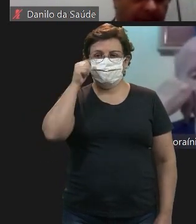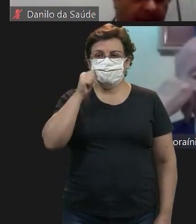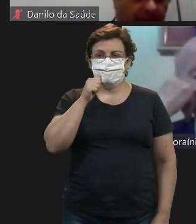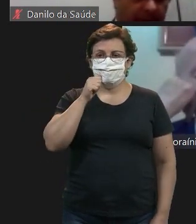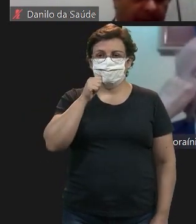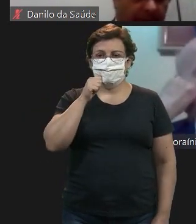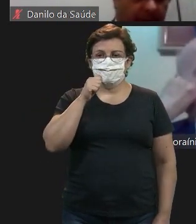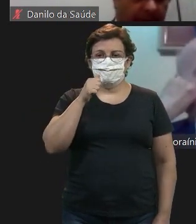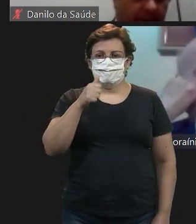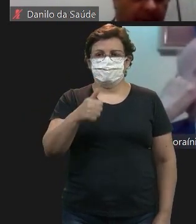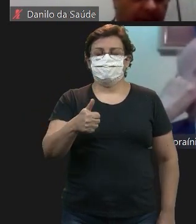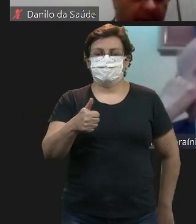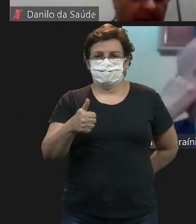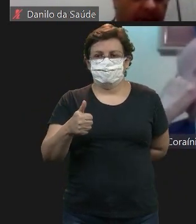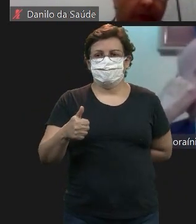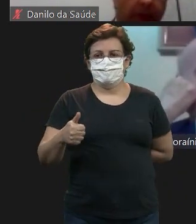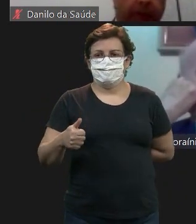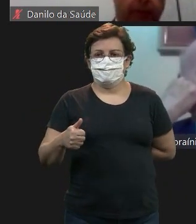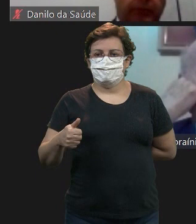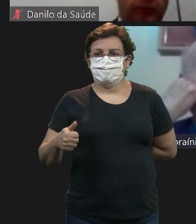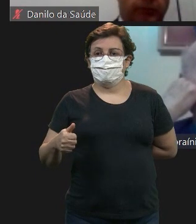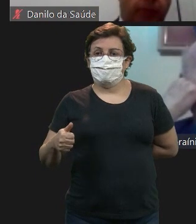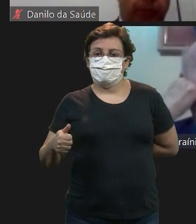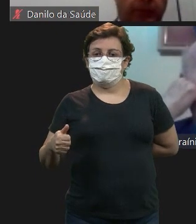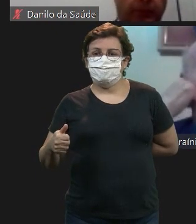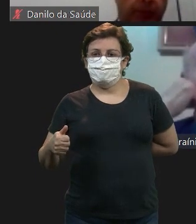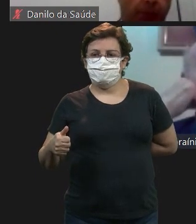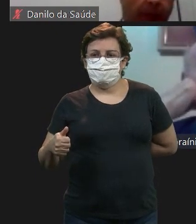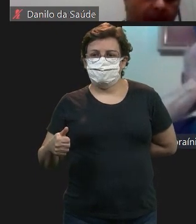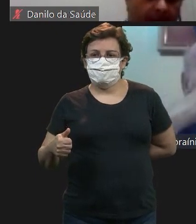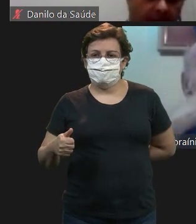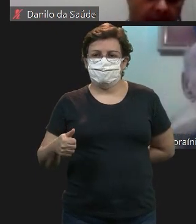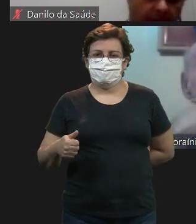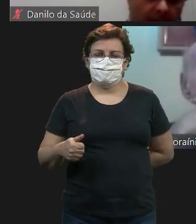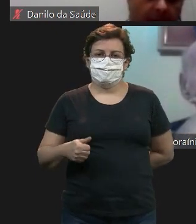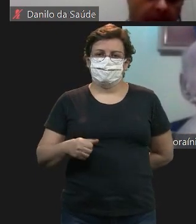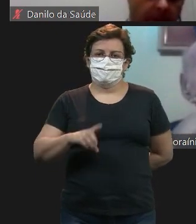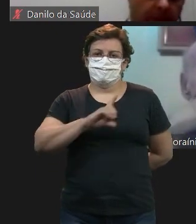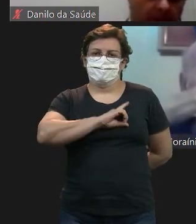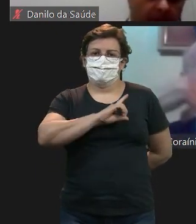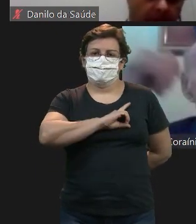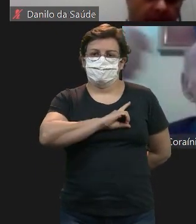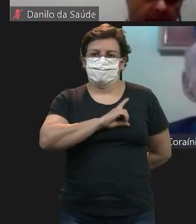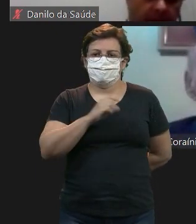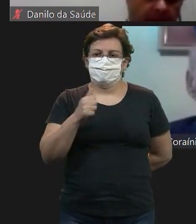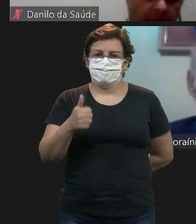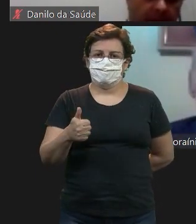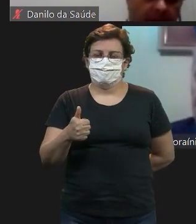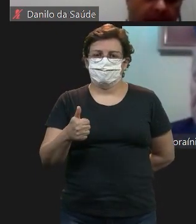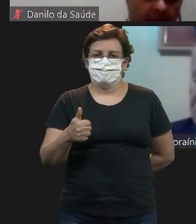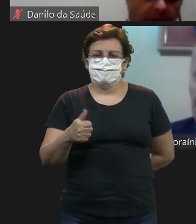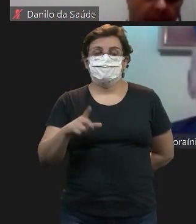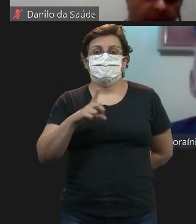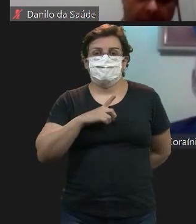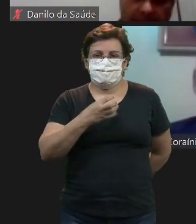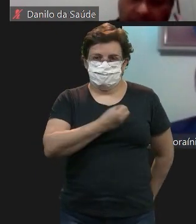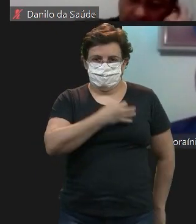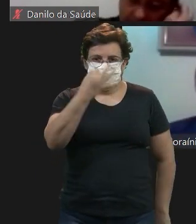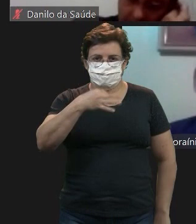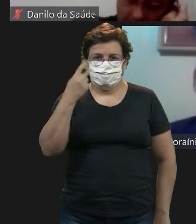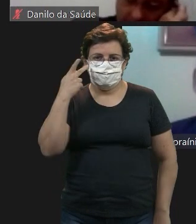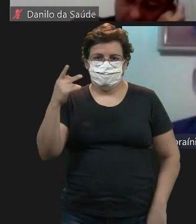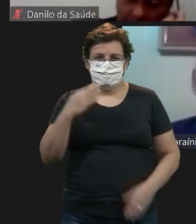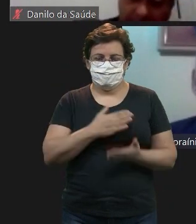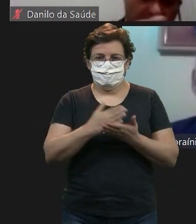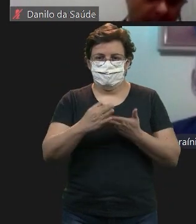Daniela. Presente. Vereador Delegado Wilson Damasceno. Presente. Havendo número regimental,